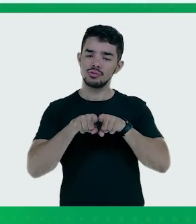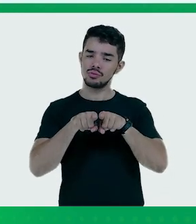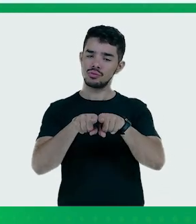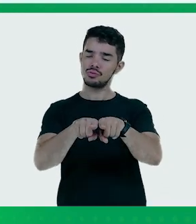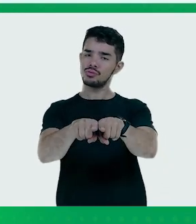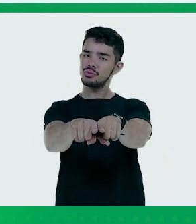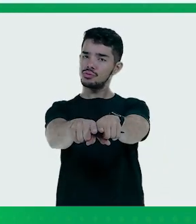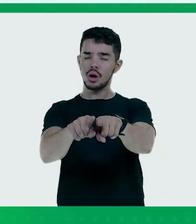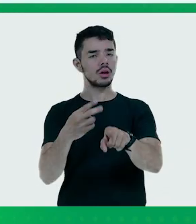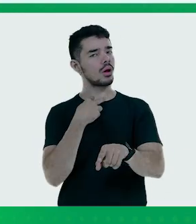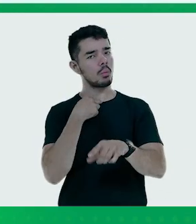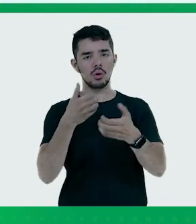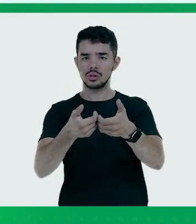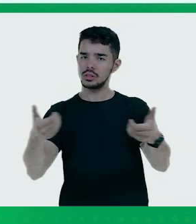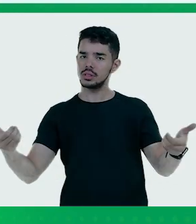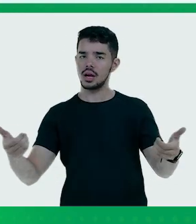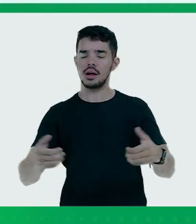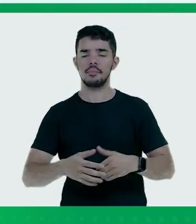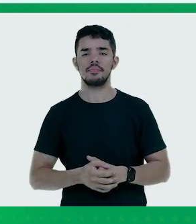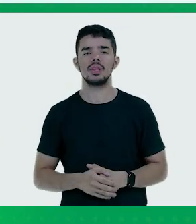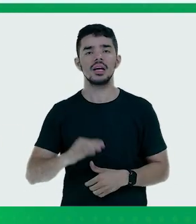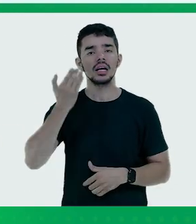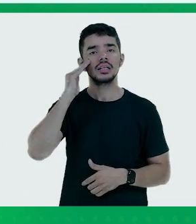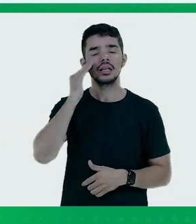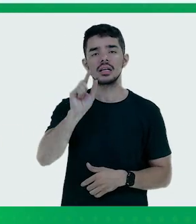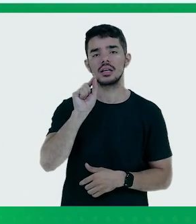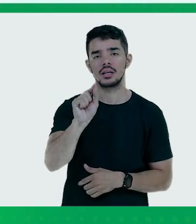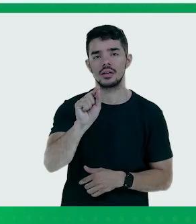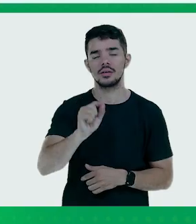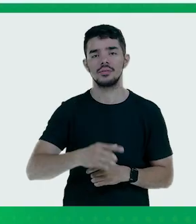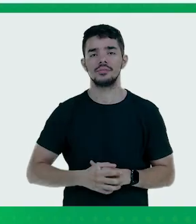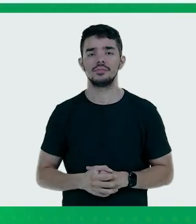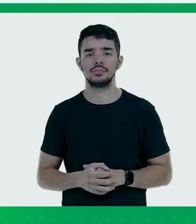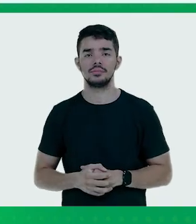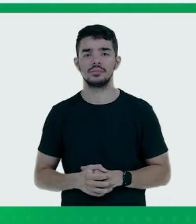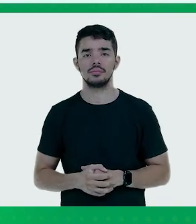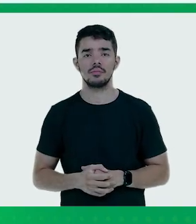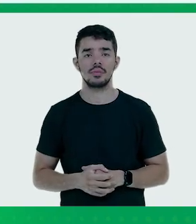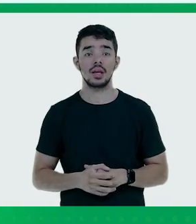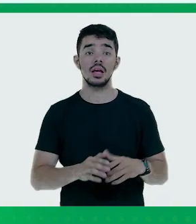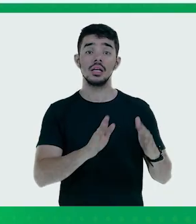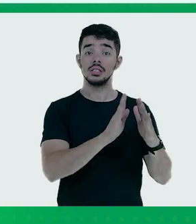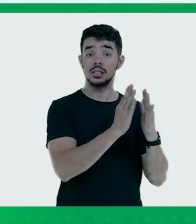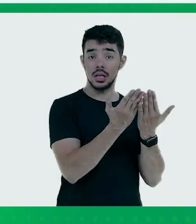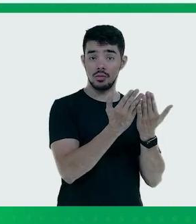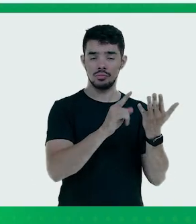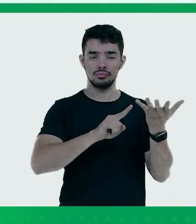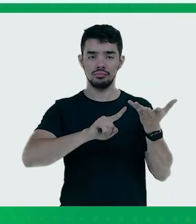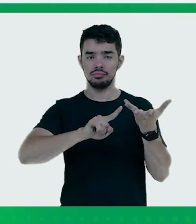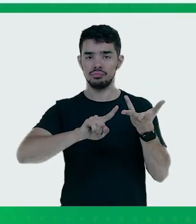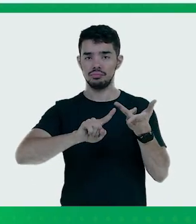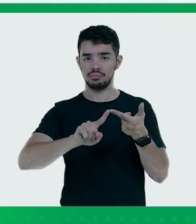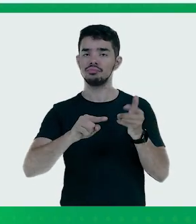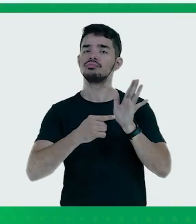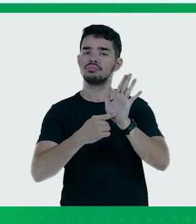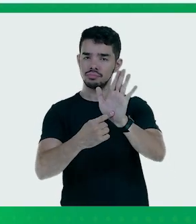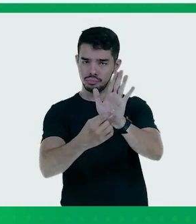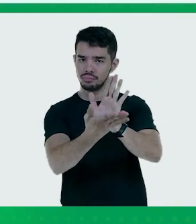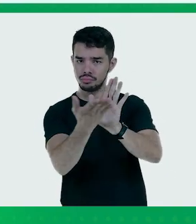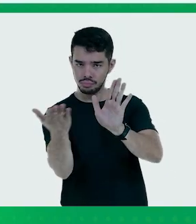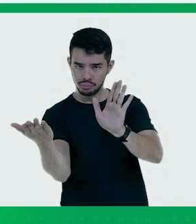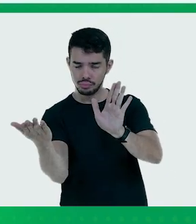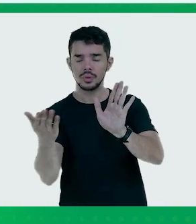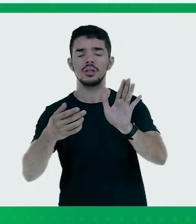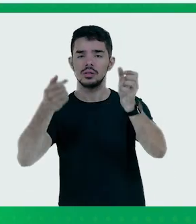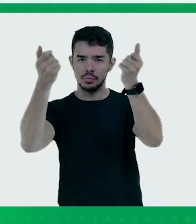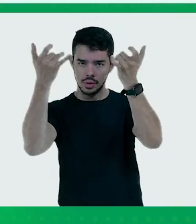ser dissociadas, né? Sobretudo por entender que essas obras, as quais eu mencionei